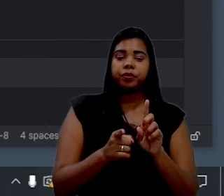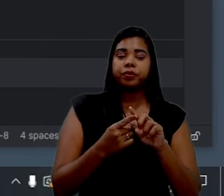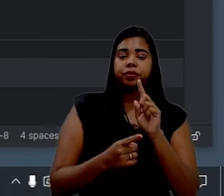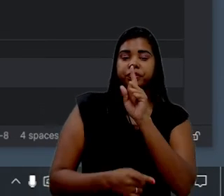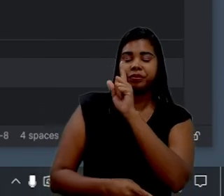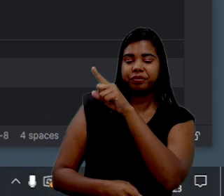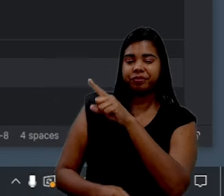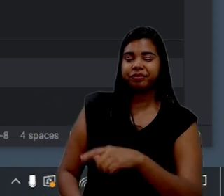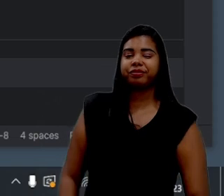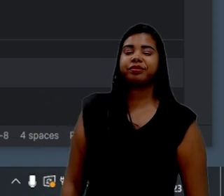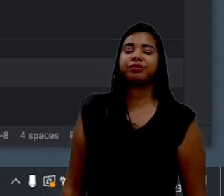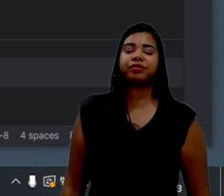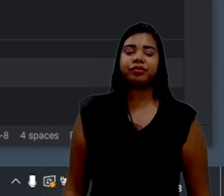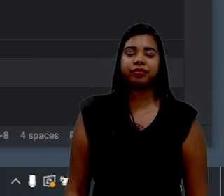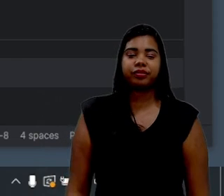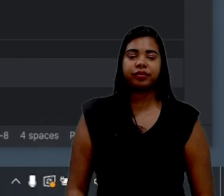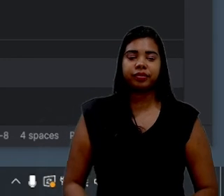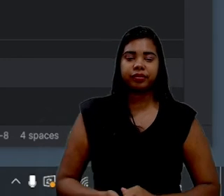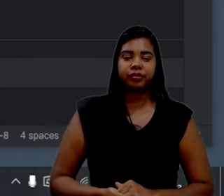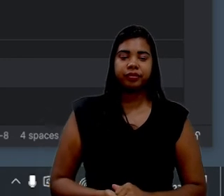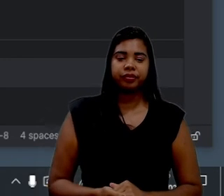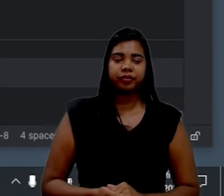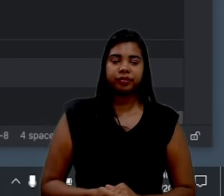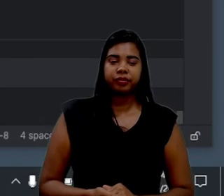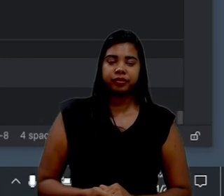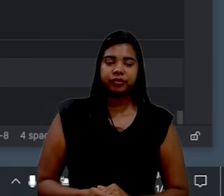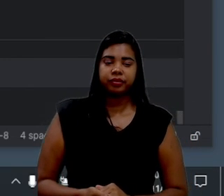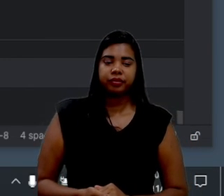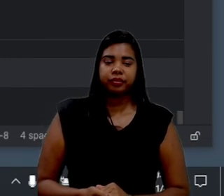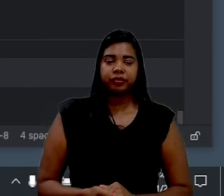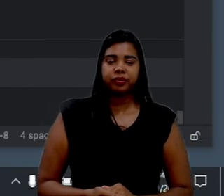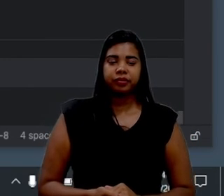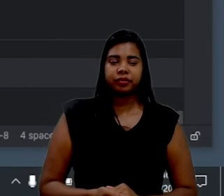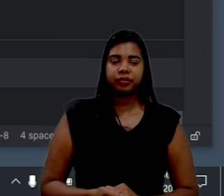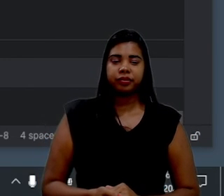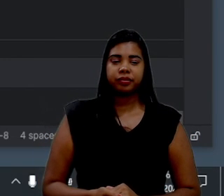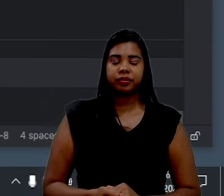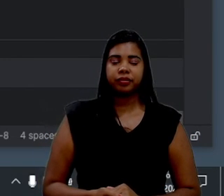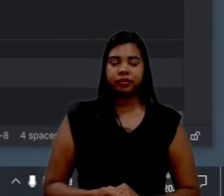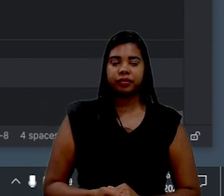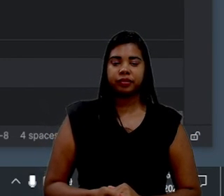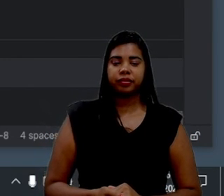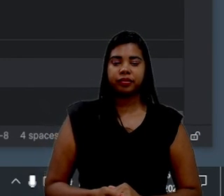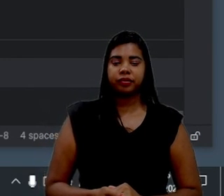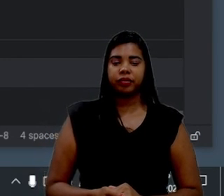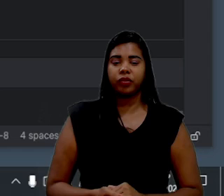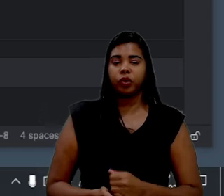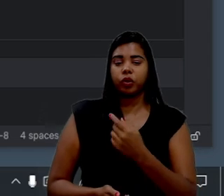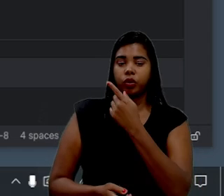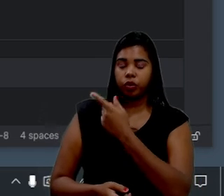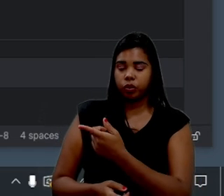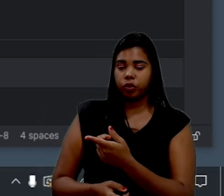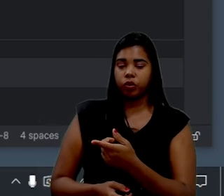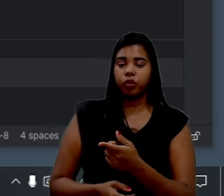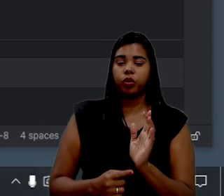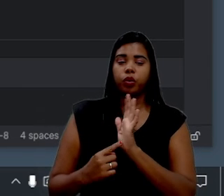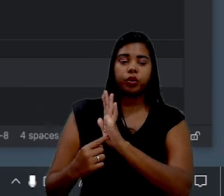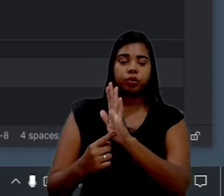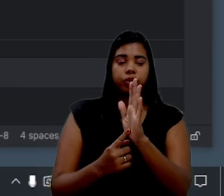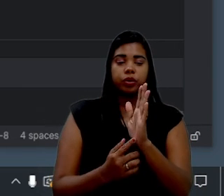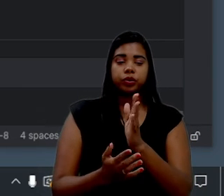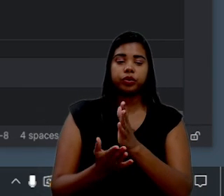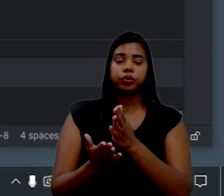Pronto. E aqui o URLs, que é justamente os endereçamentos, né, os path, que é